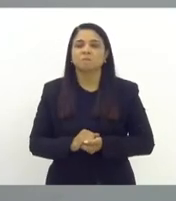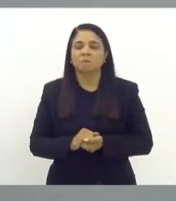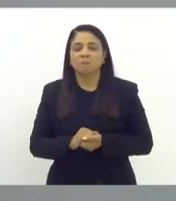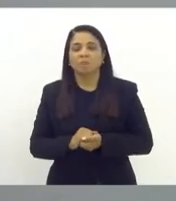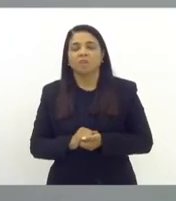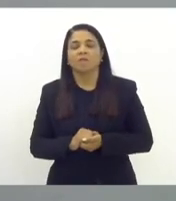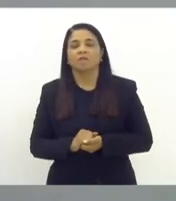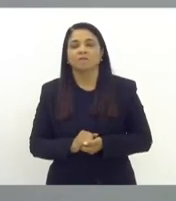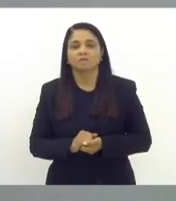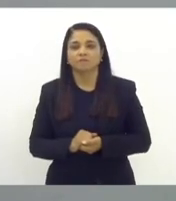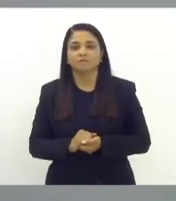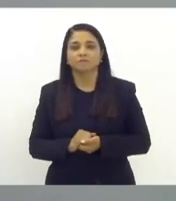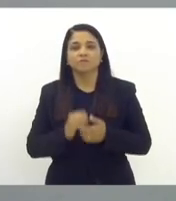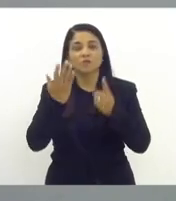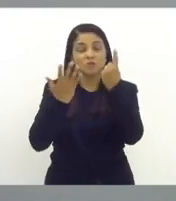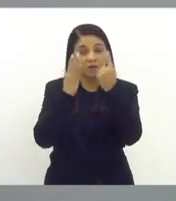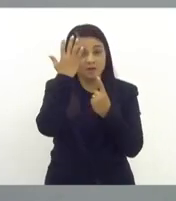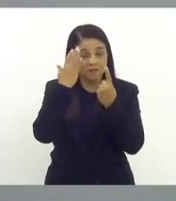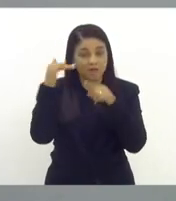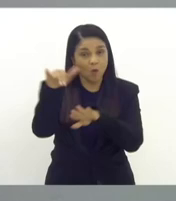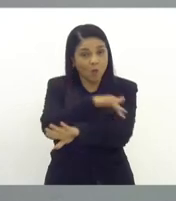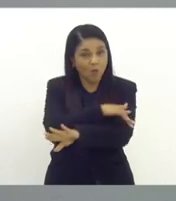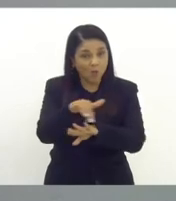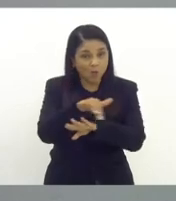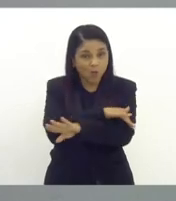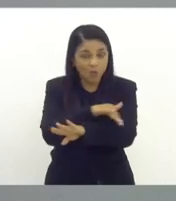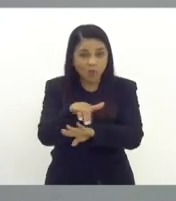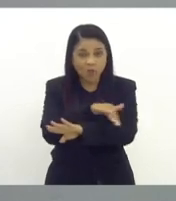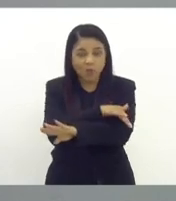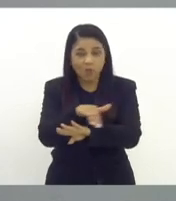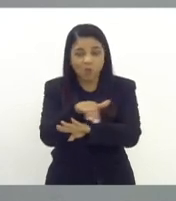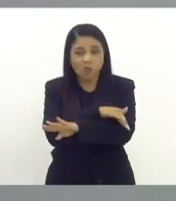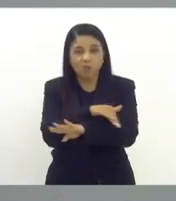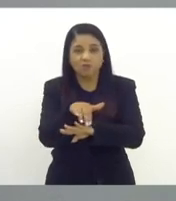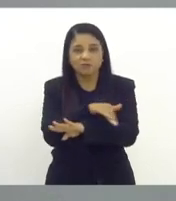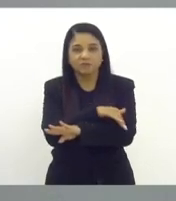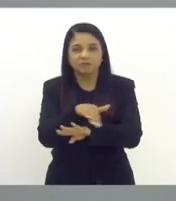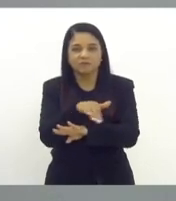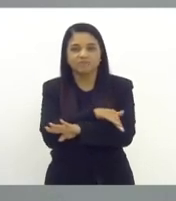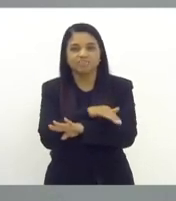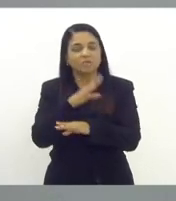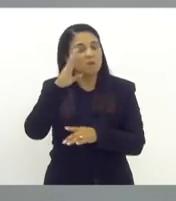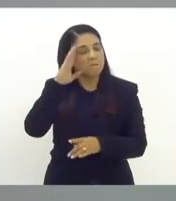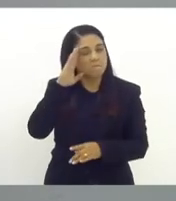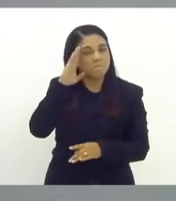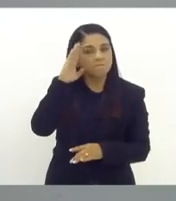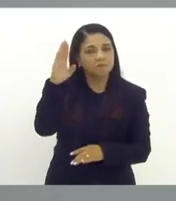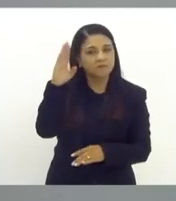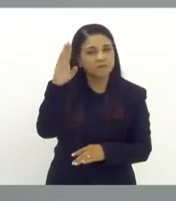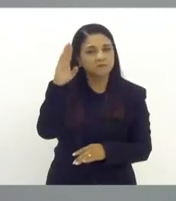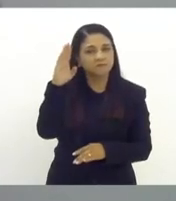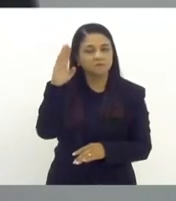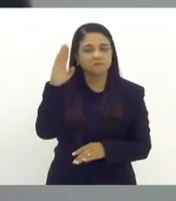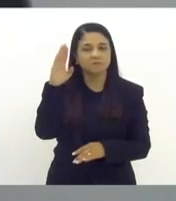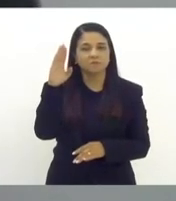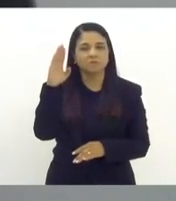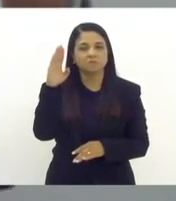o carnaval de rua é eu digo que seria o principal